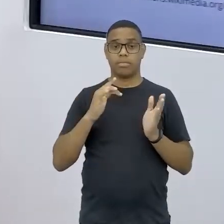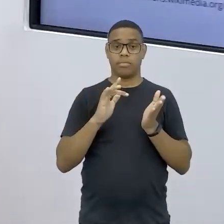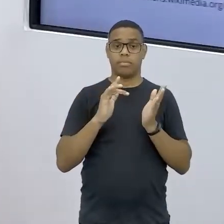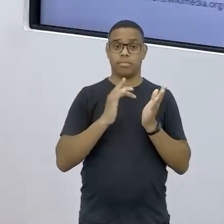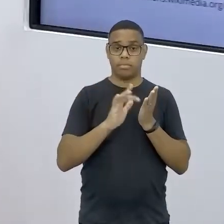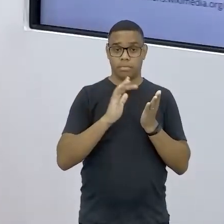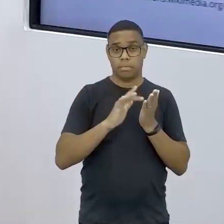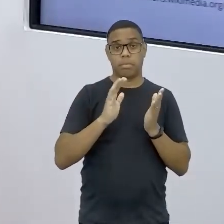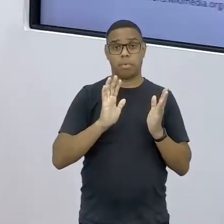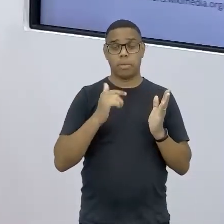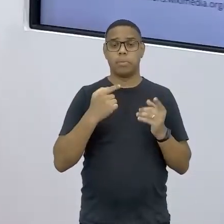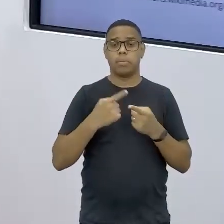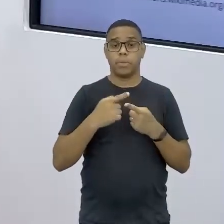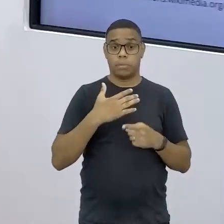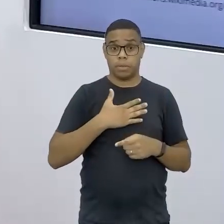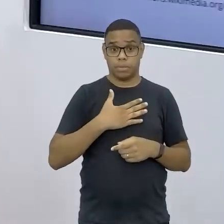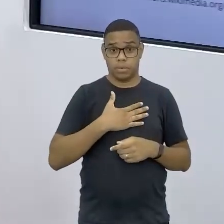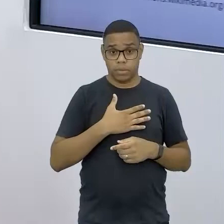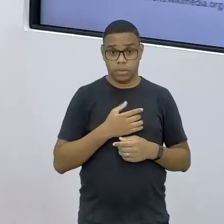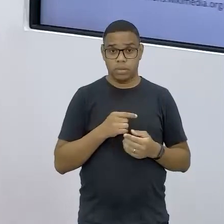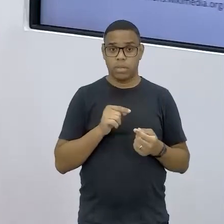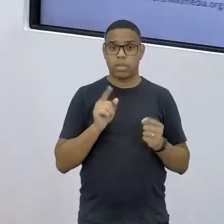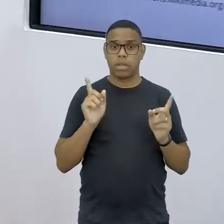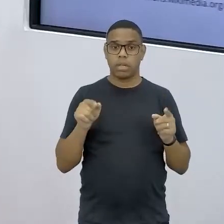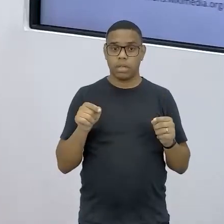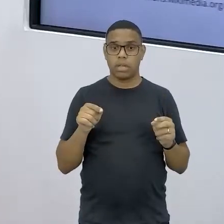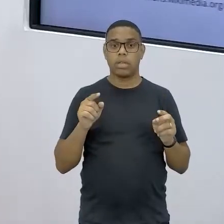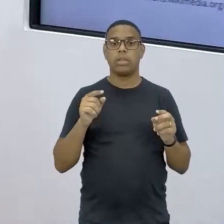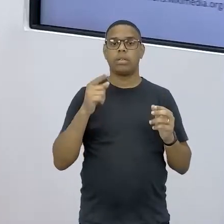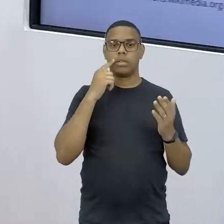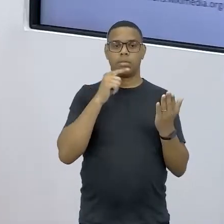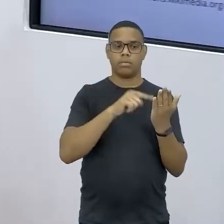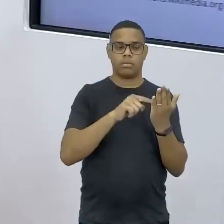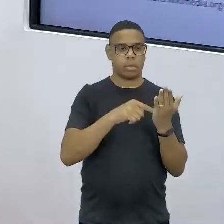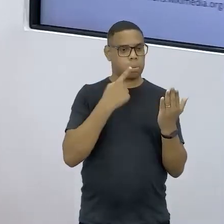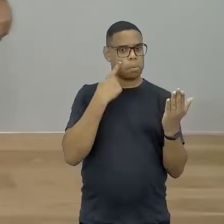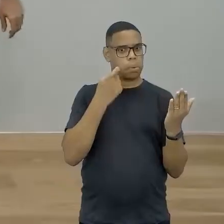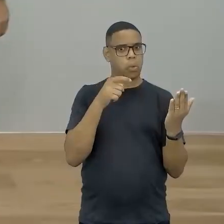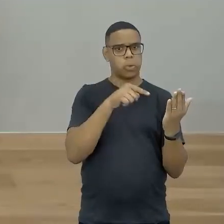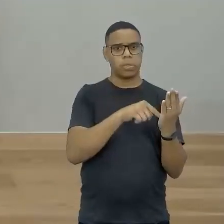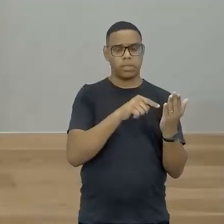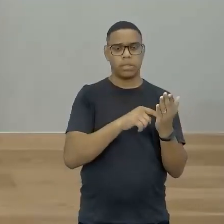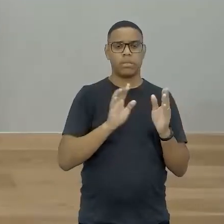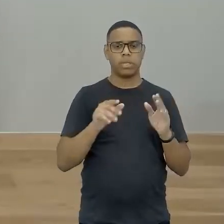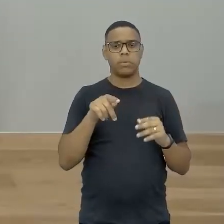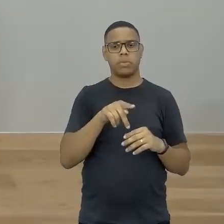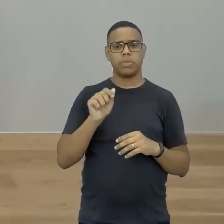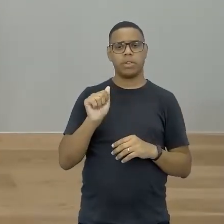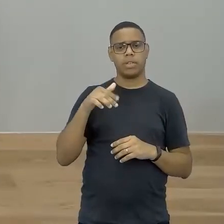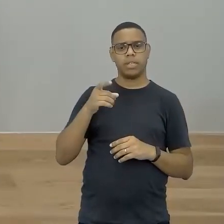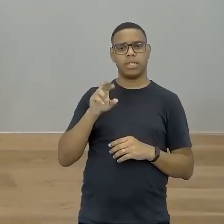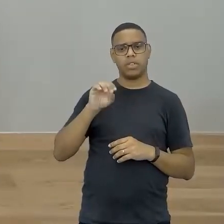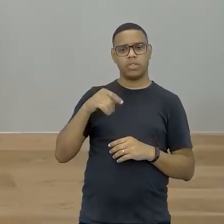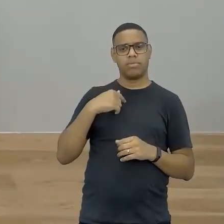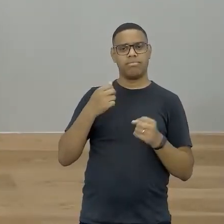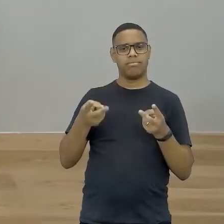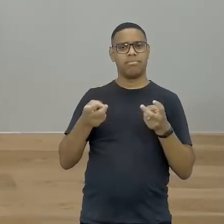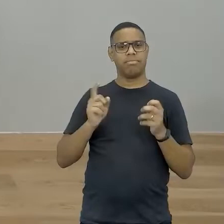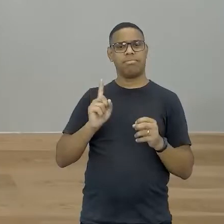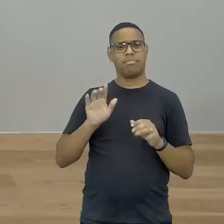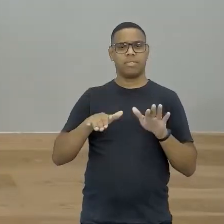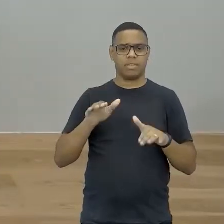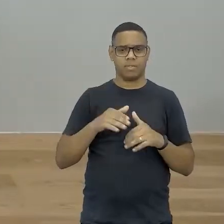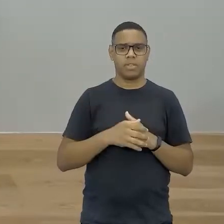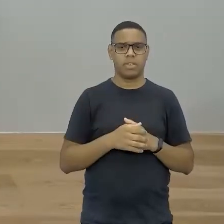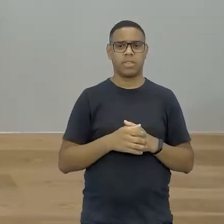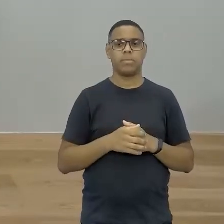assim, pra mim... O tablet acabou ficando assim, vivo, chamou muita atenção. Mas, de repente, o professor Anderson não nem vê isso aí. As pessoas